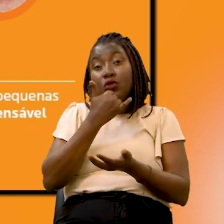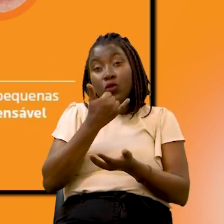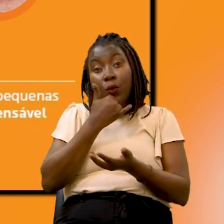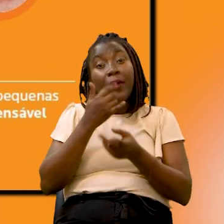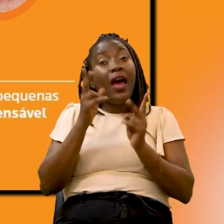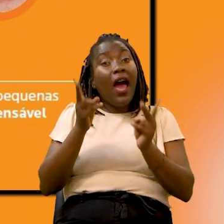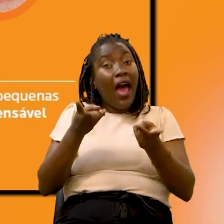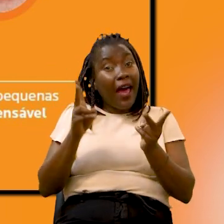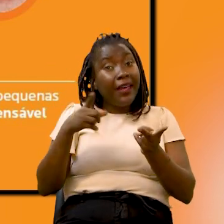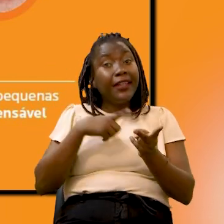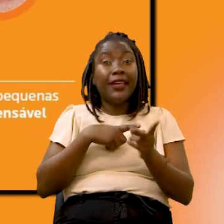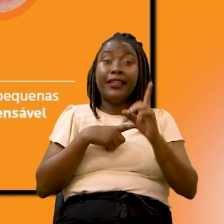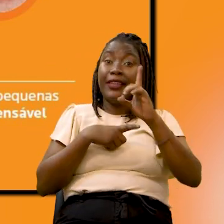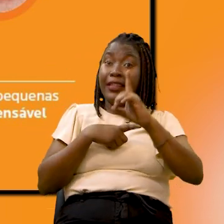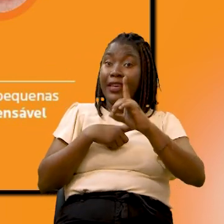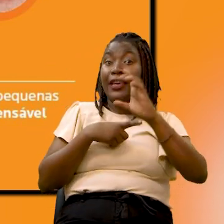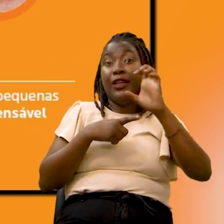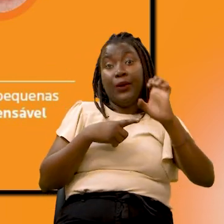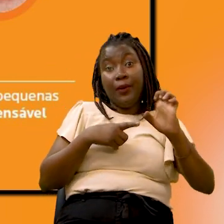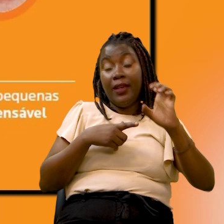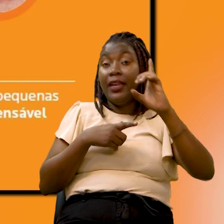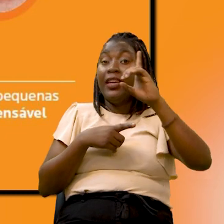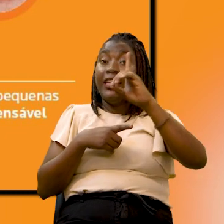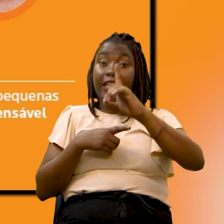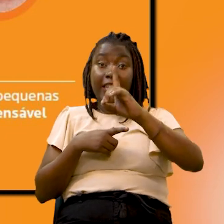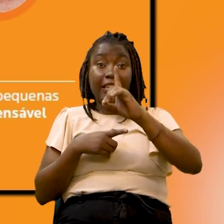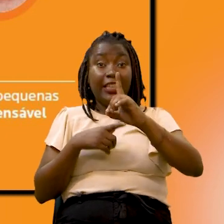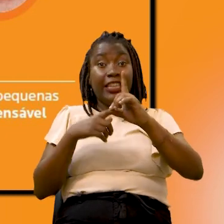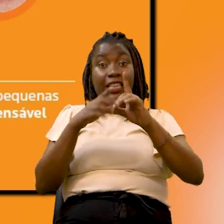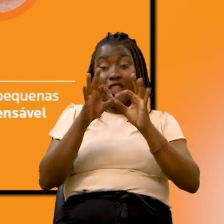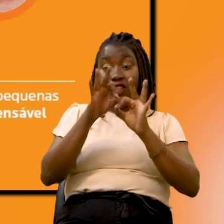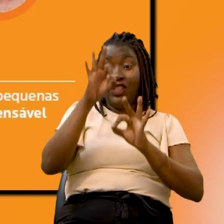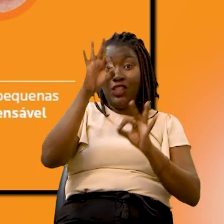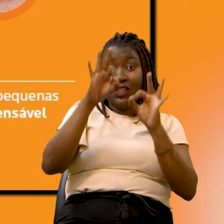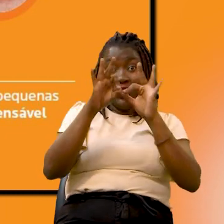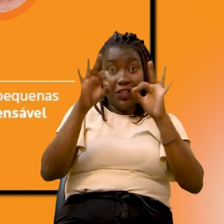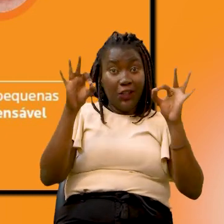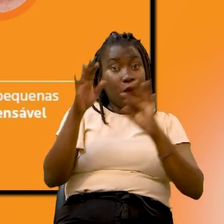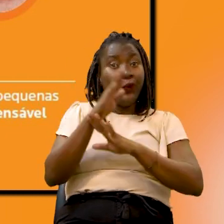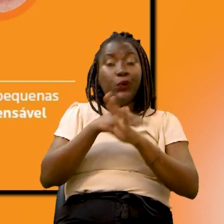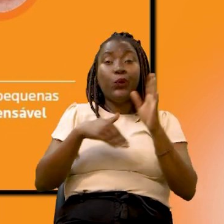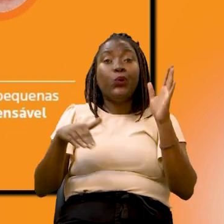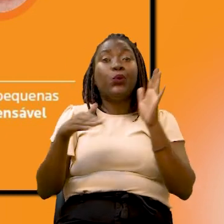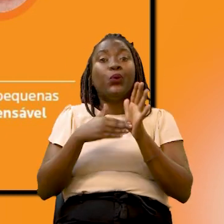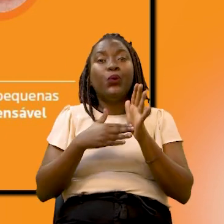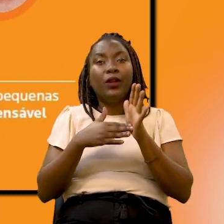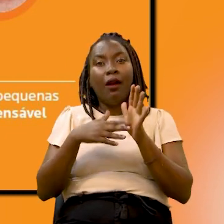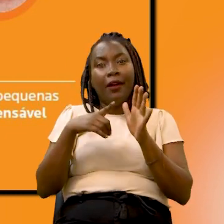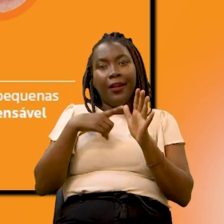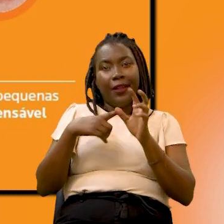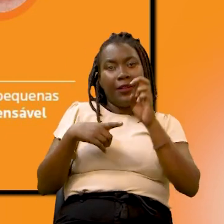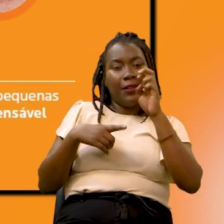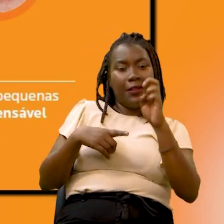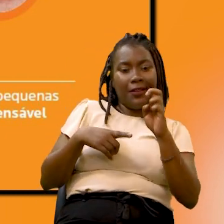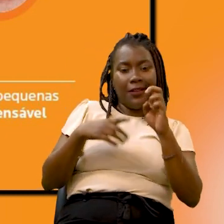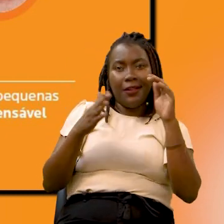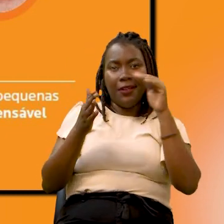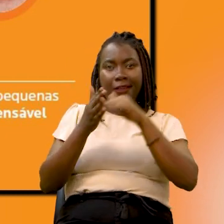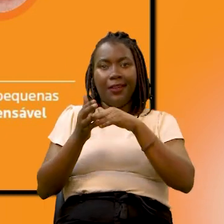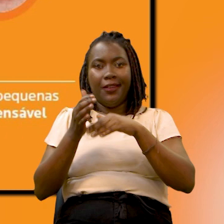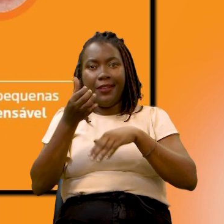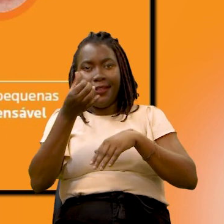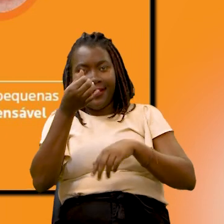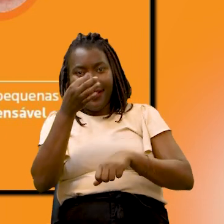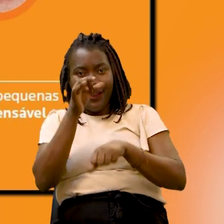por último, desculpe, ainda tem o D e o E. O D é de diâmetro, então toda pinta que tenha